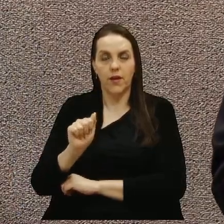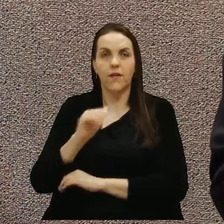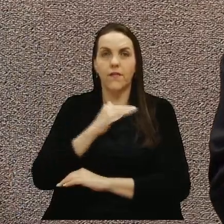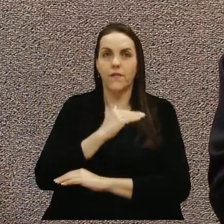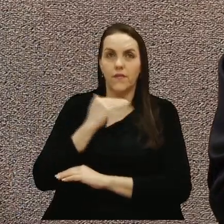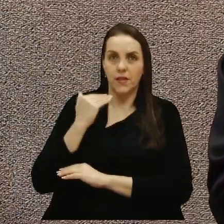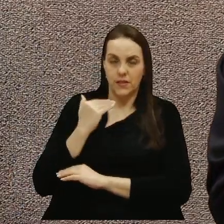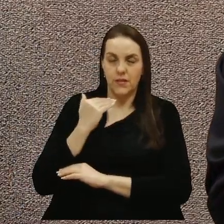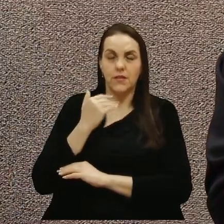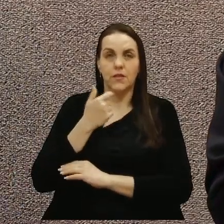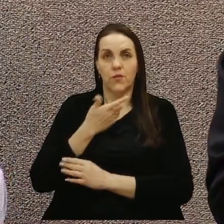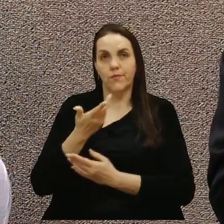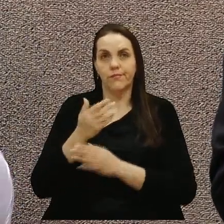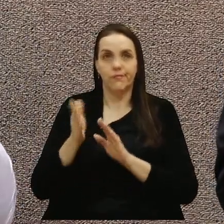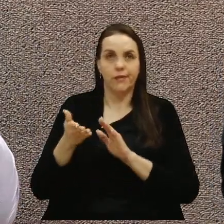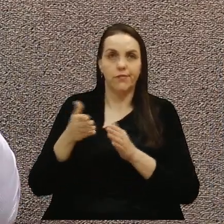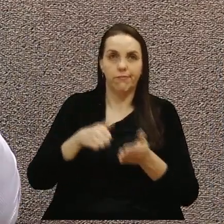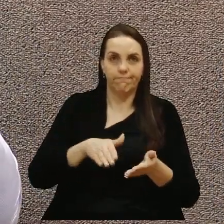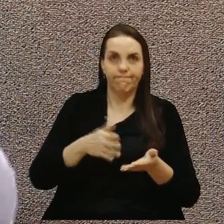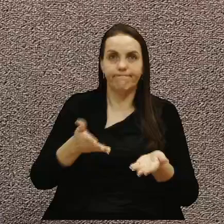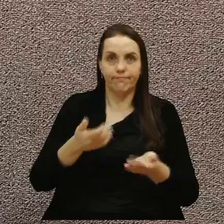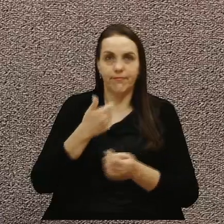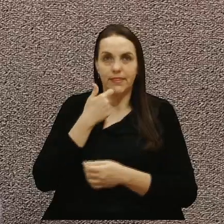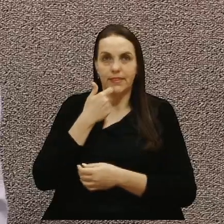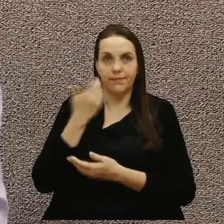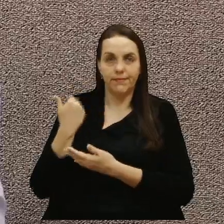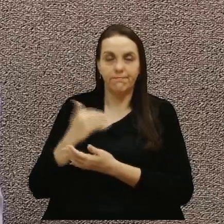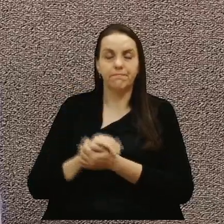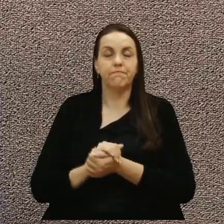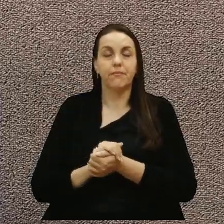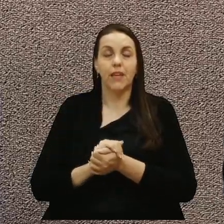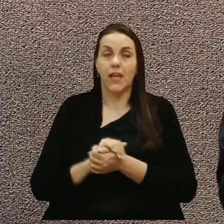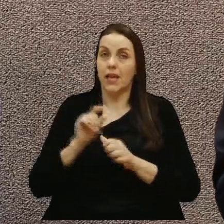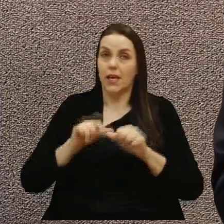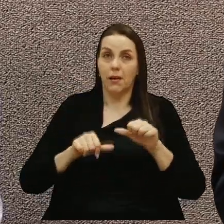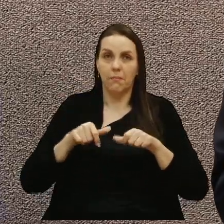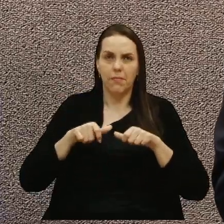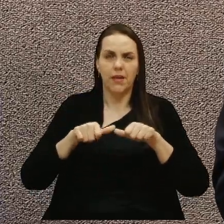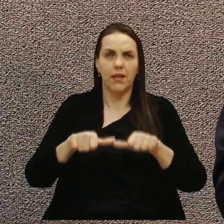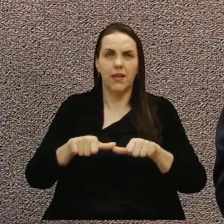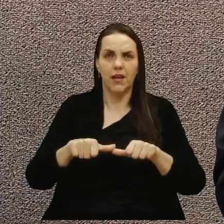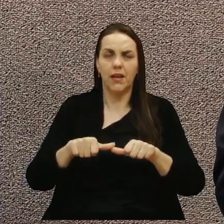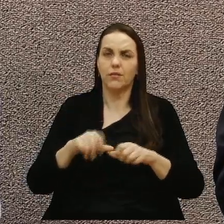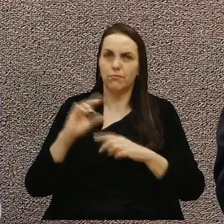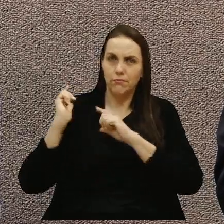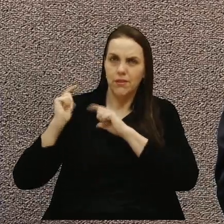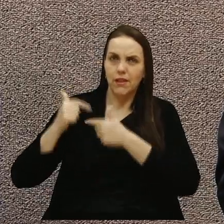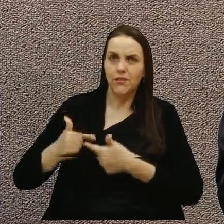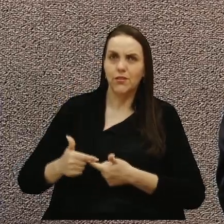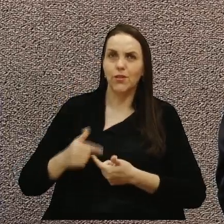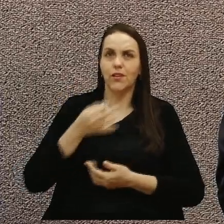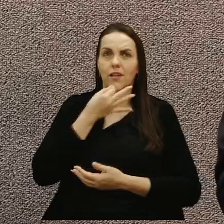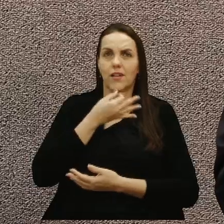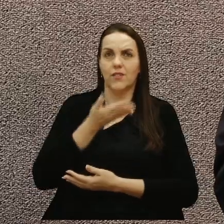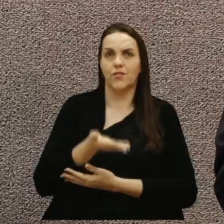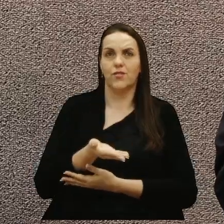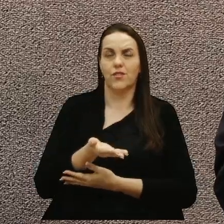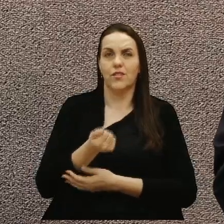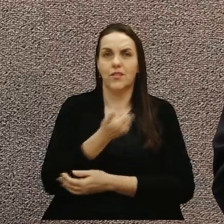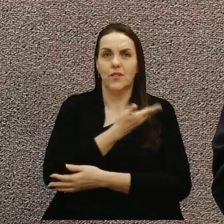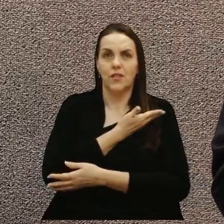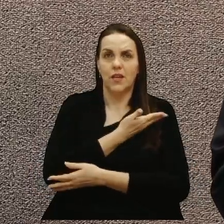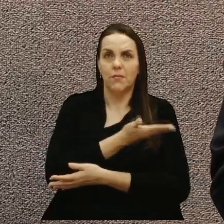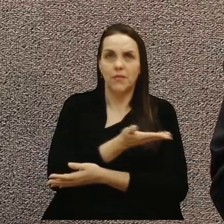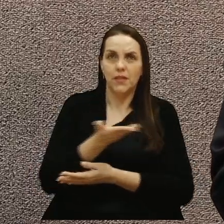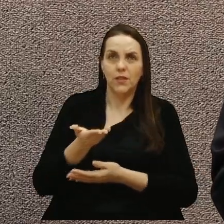Então, meus sentimentos a toda a família, um mercado ali que é muito tradicional na nossa cidade de Caxias do Sul, uns amigos.